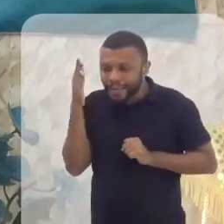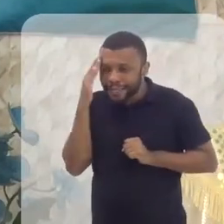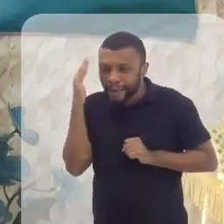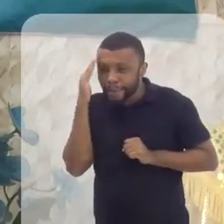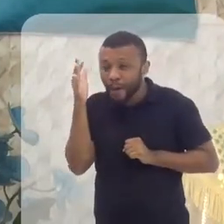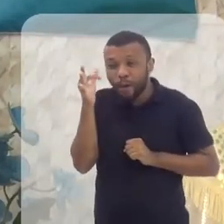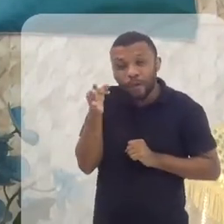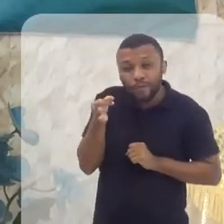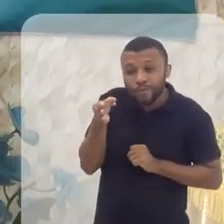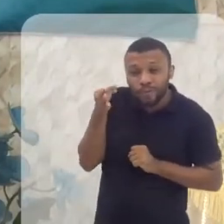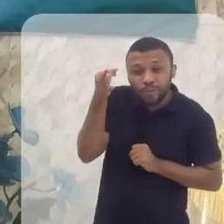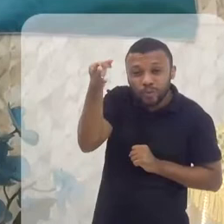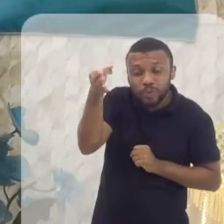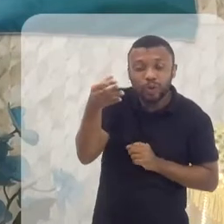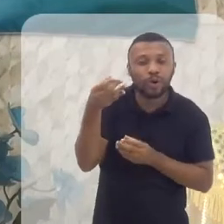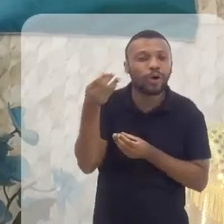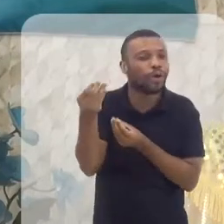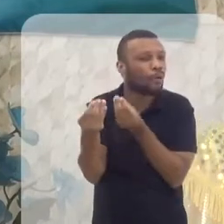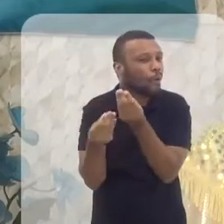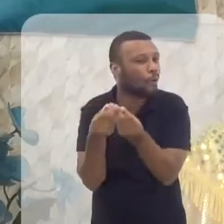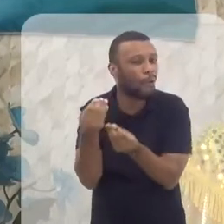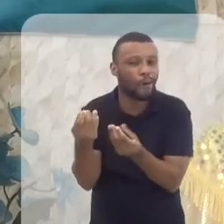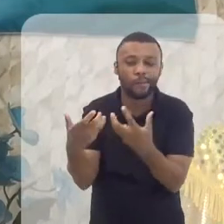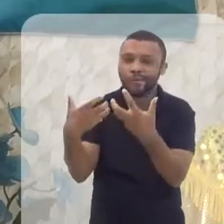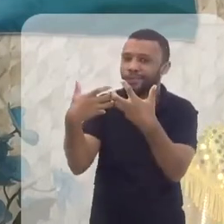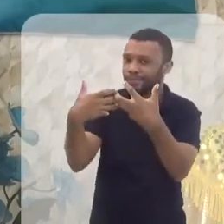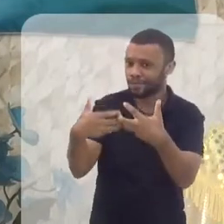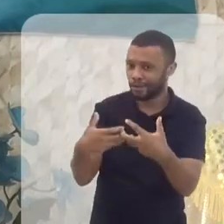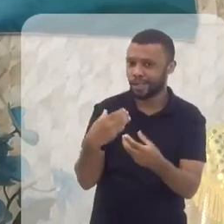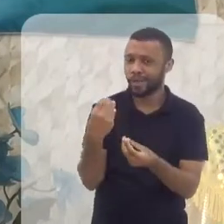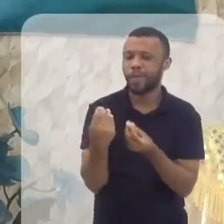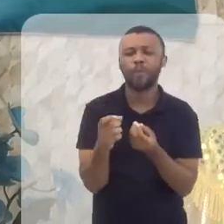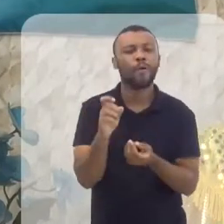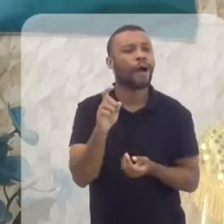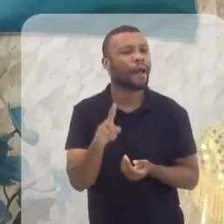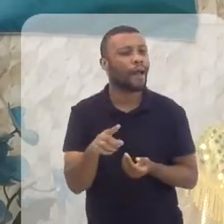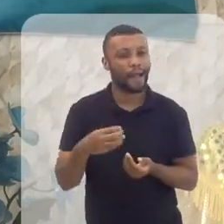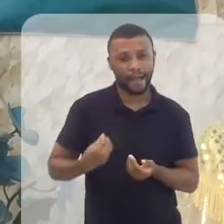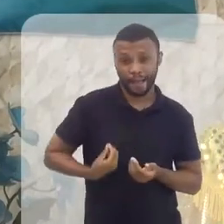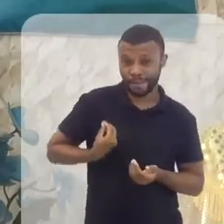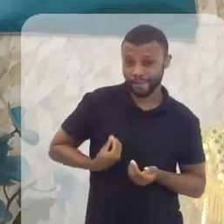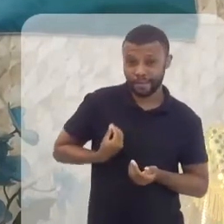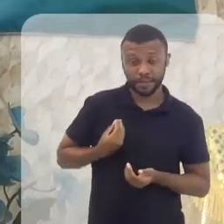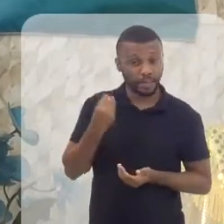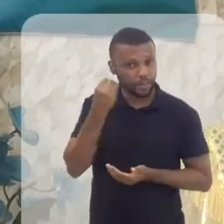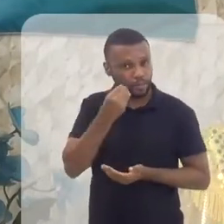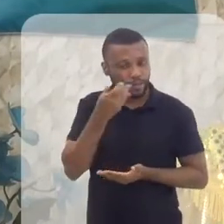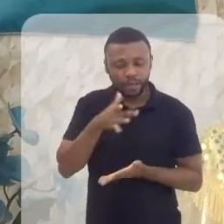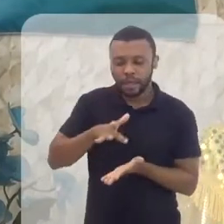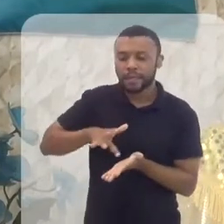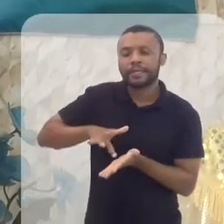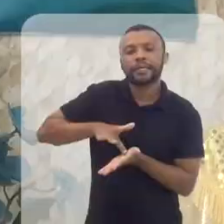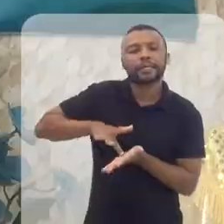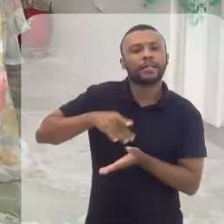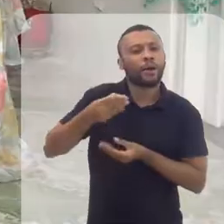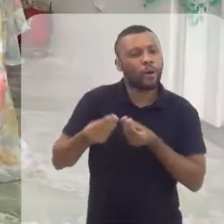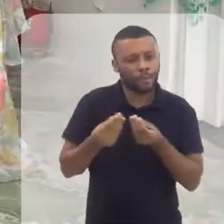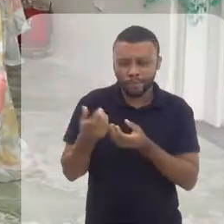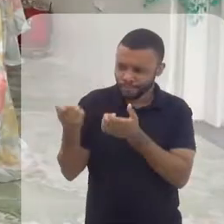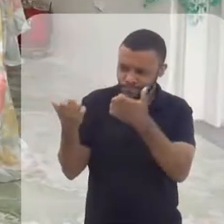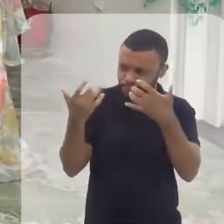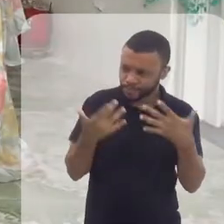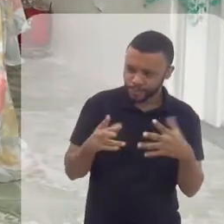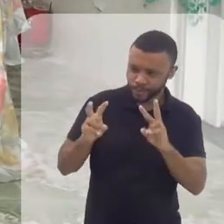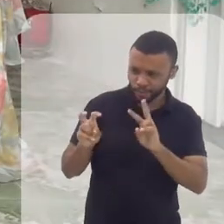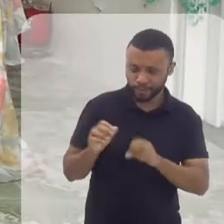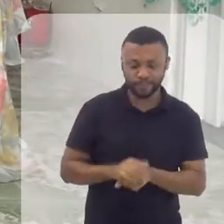né? Saber o futuro, como funciona, como é a vida cigana.